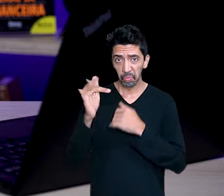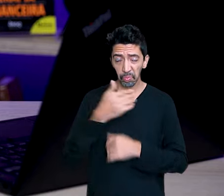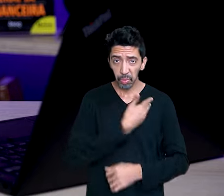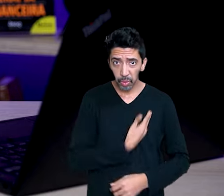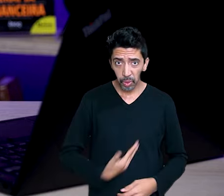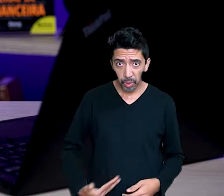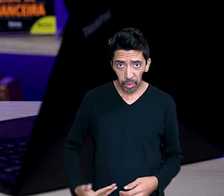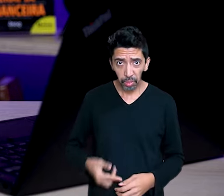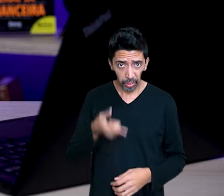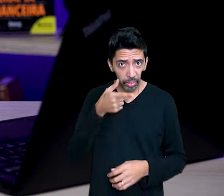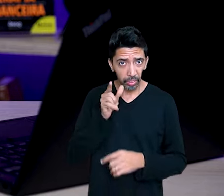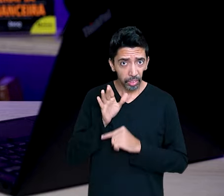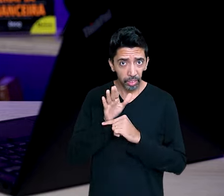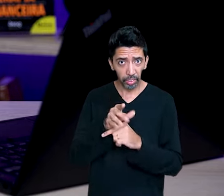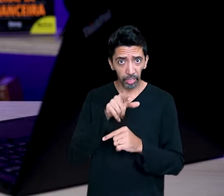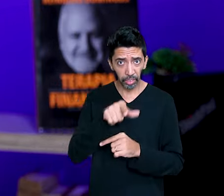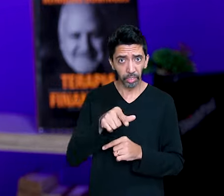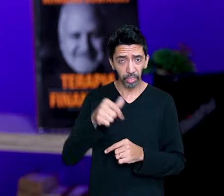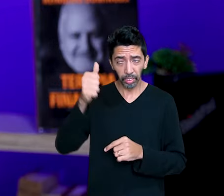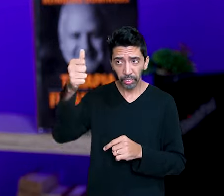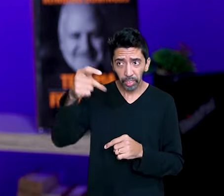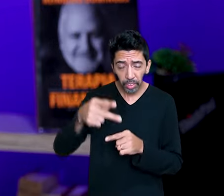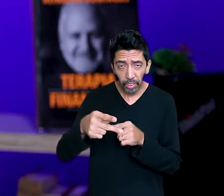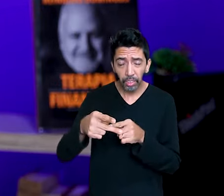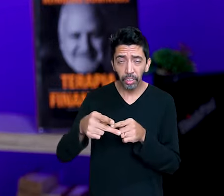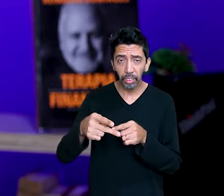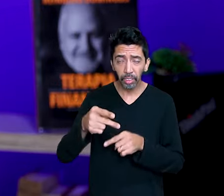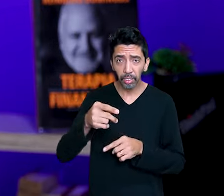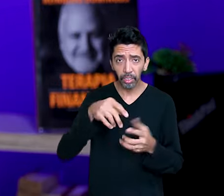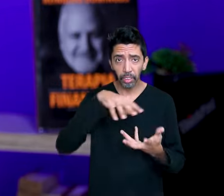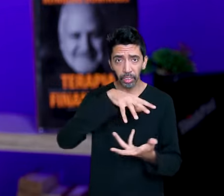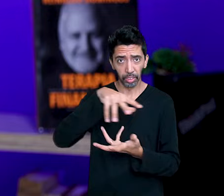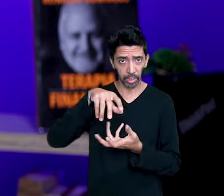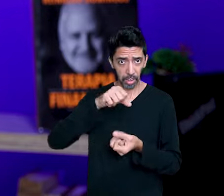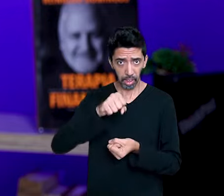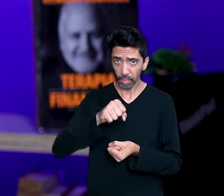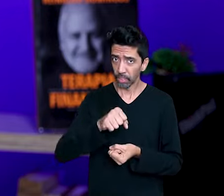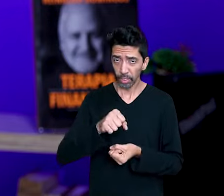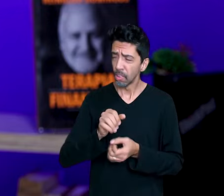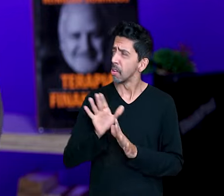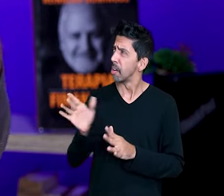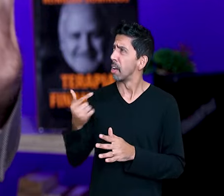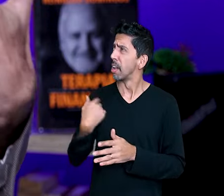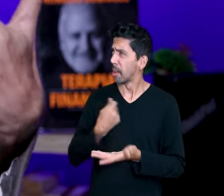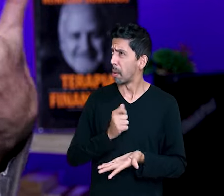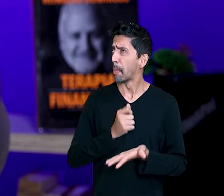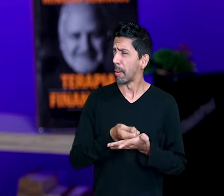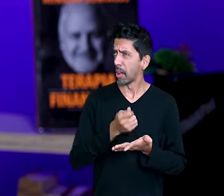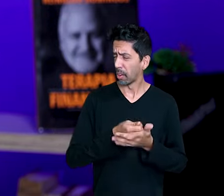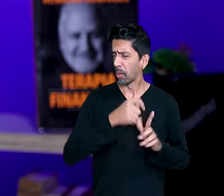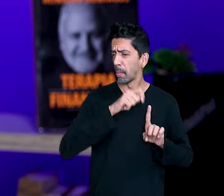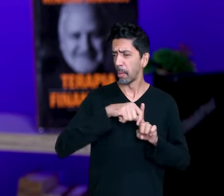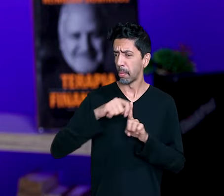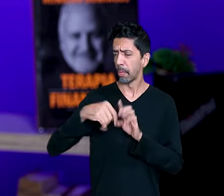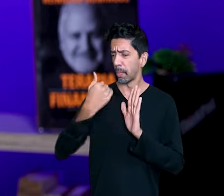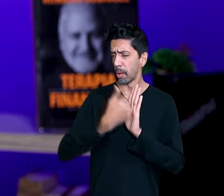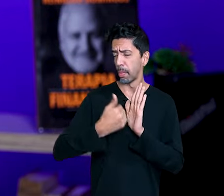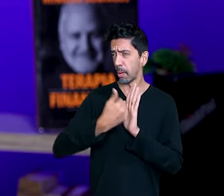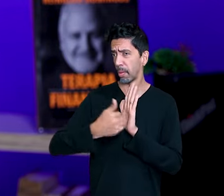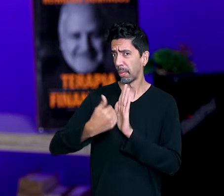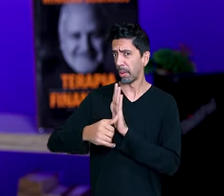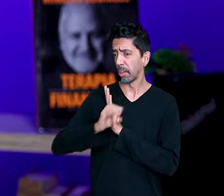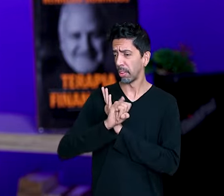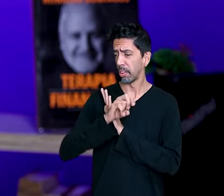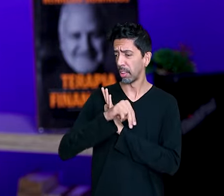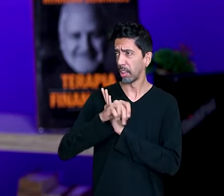uma aposentadoria. Sustentável, não. Mas eu paguei INSS, eu paguei lá minha contribuição social. E